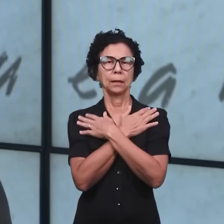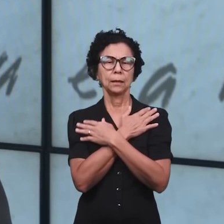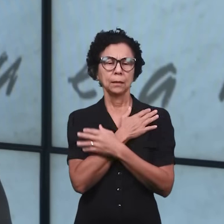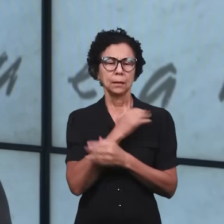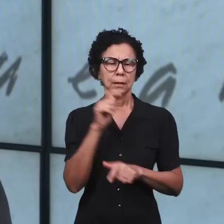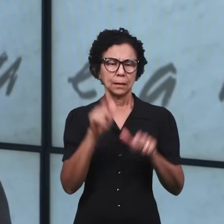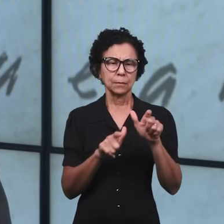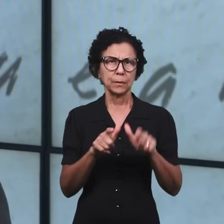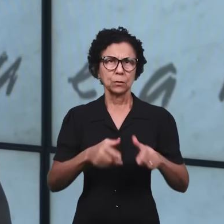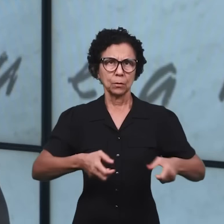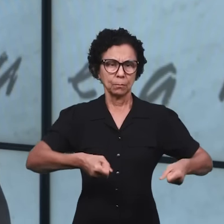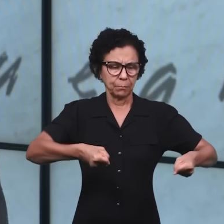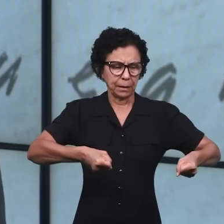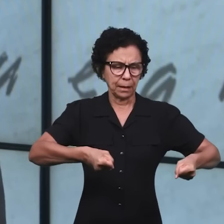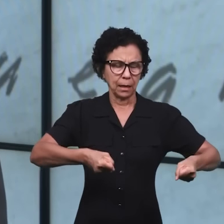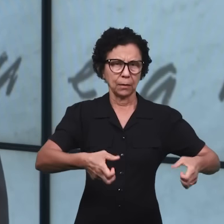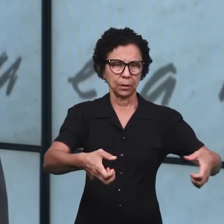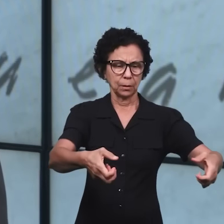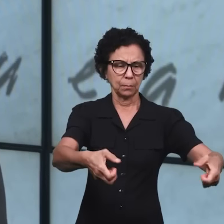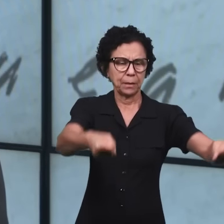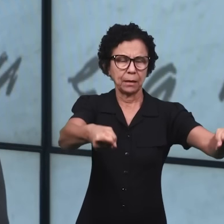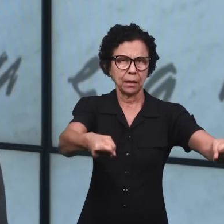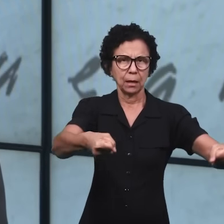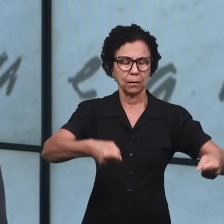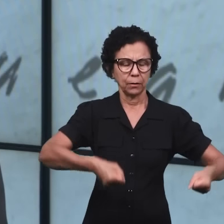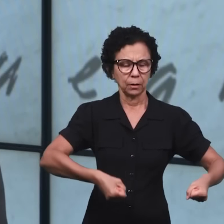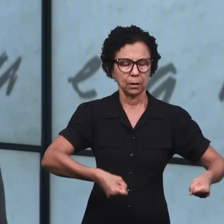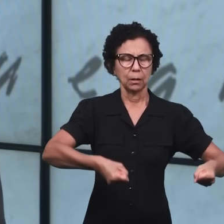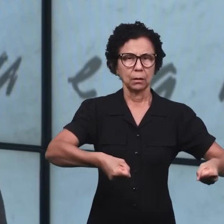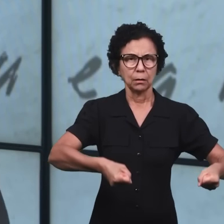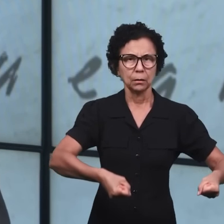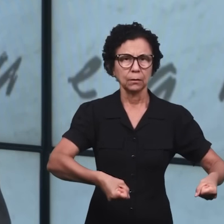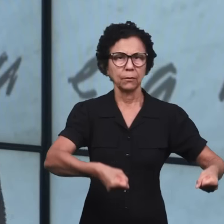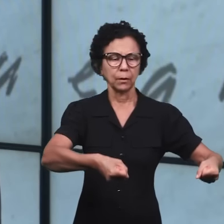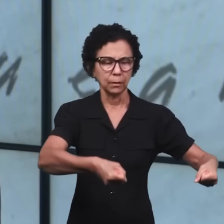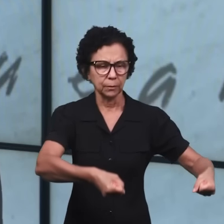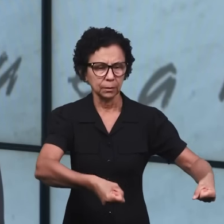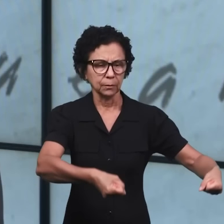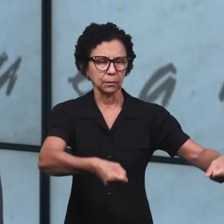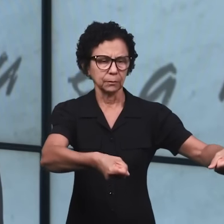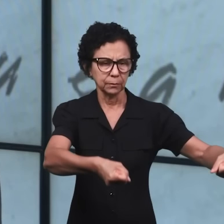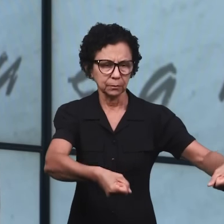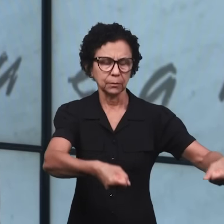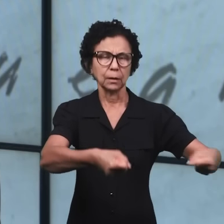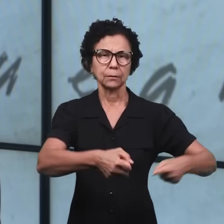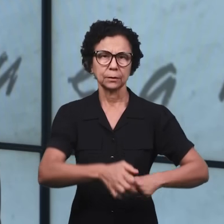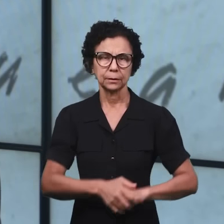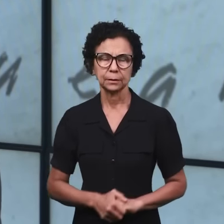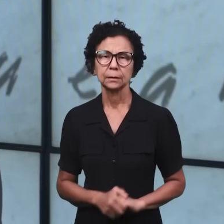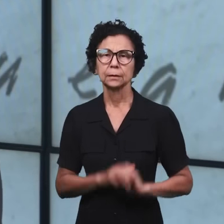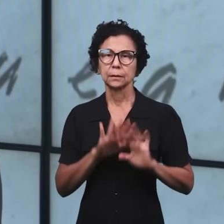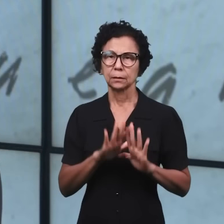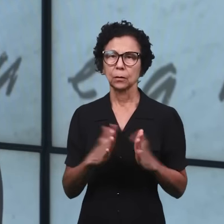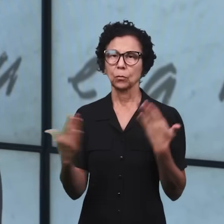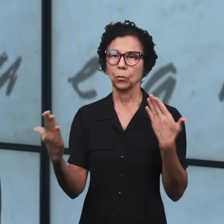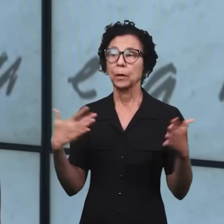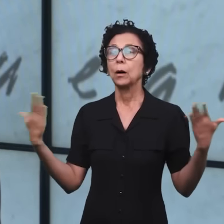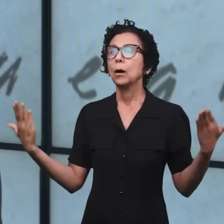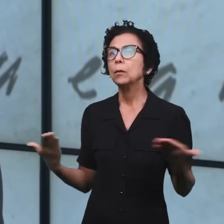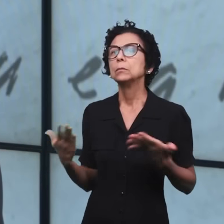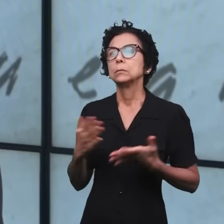bom. famílias, né, e pais que estão vendo muitas coisas levando os seus filhos. Às vezes más